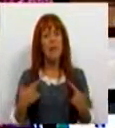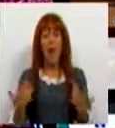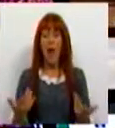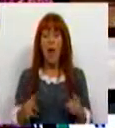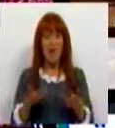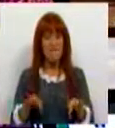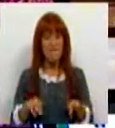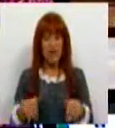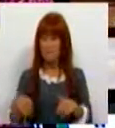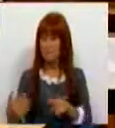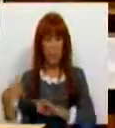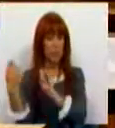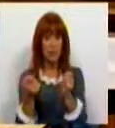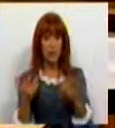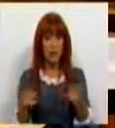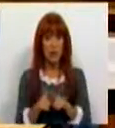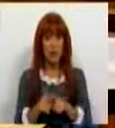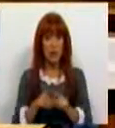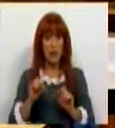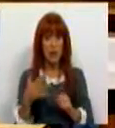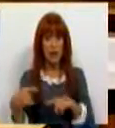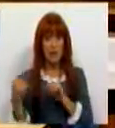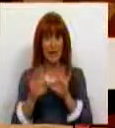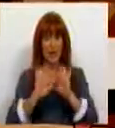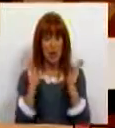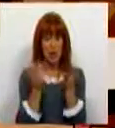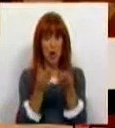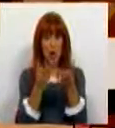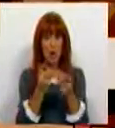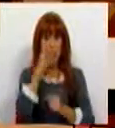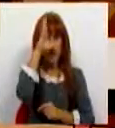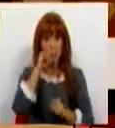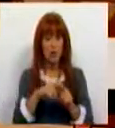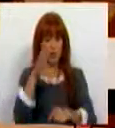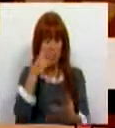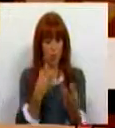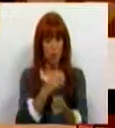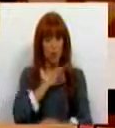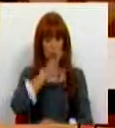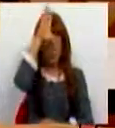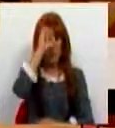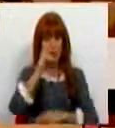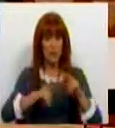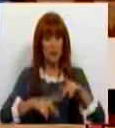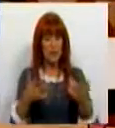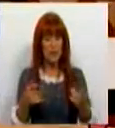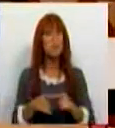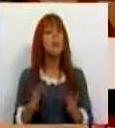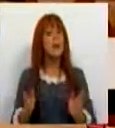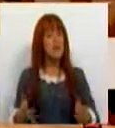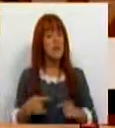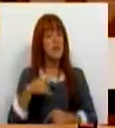Estamos a finalizar o debate, o primeiro debate na Generalidade do Orçamento de Estado, com o Ministro das Finanças, e, portanto,